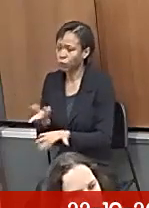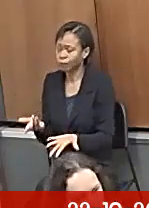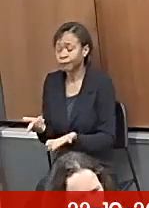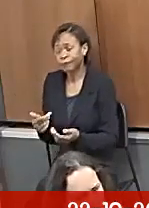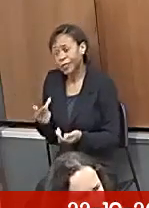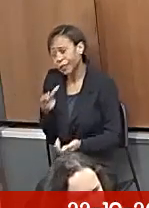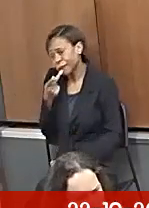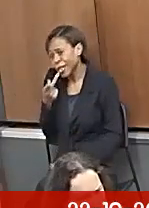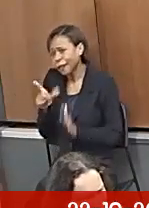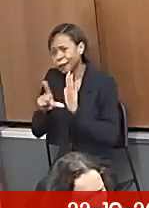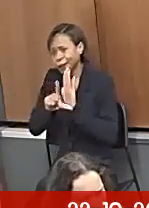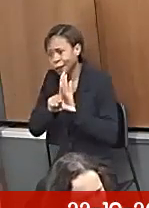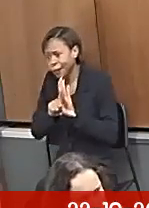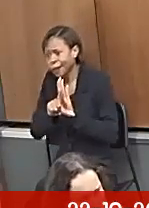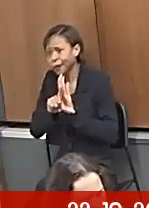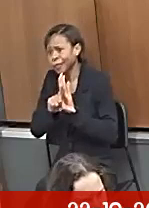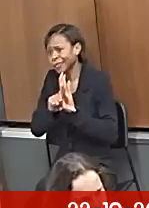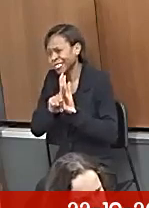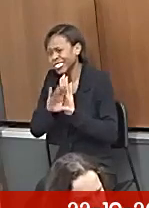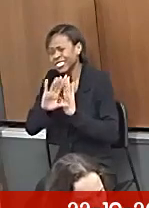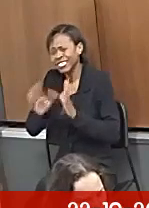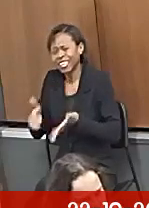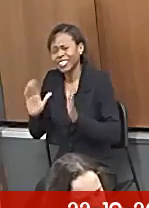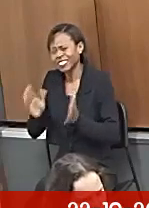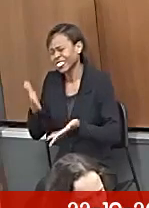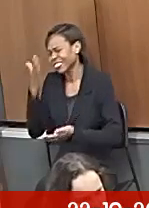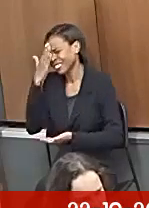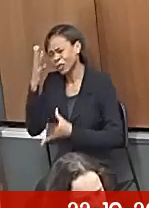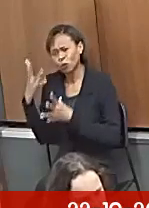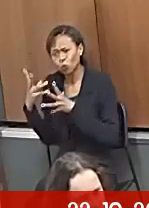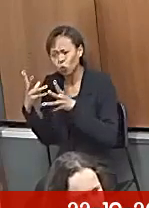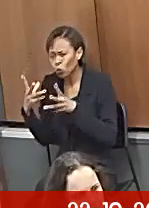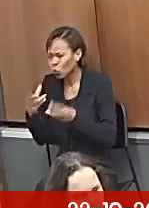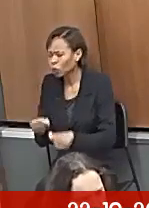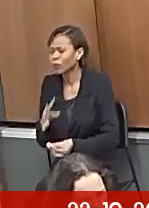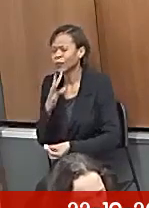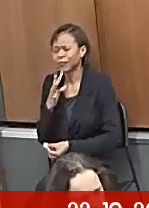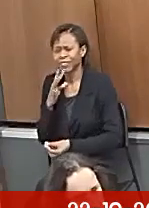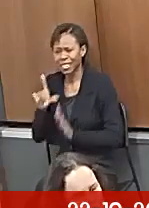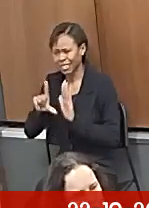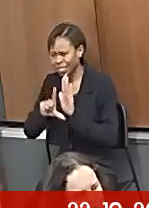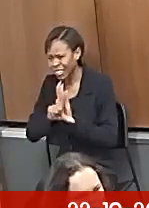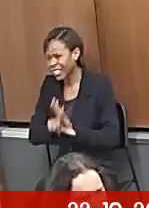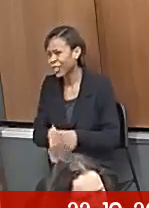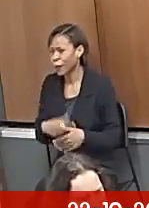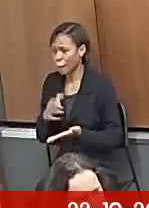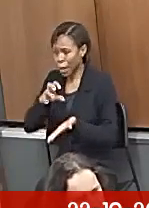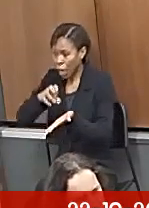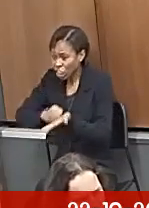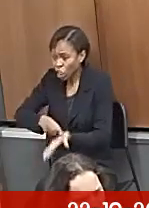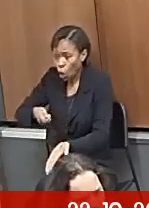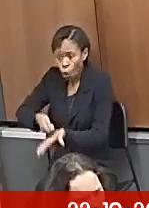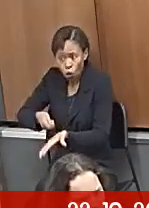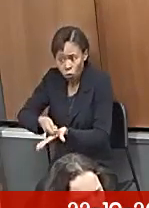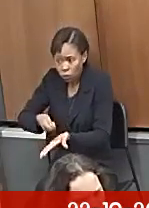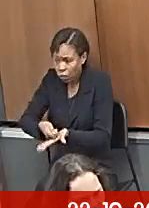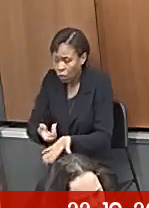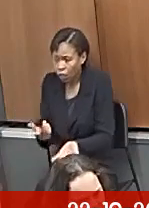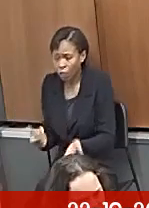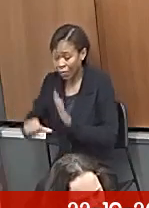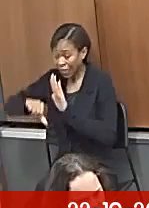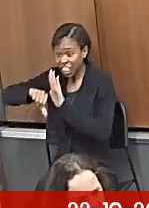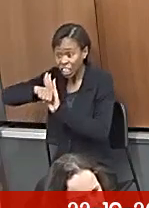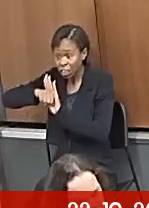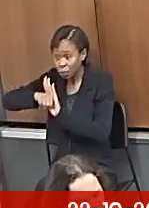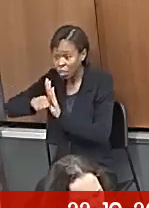mundo tá, vamos dizer, careca de saber da lei, né? Matrícula compulsória, é crime negar